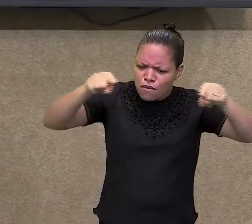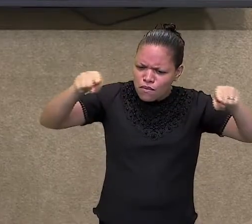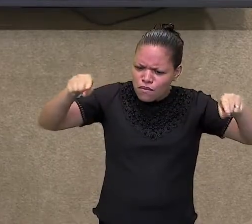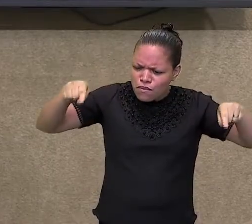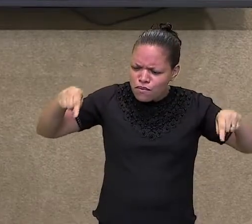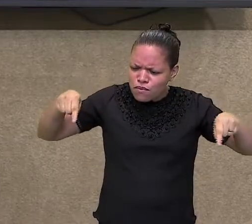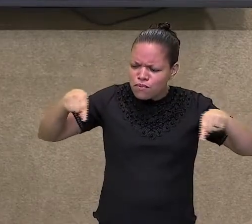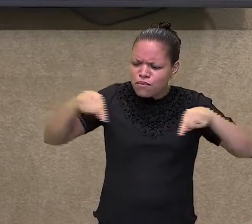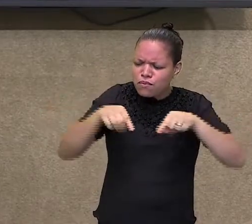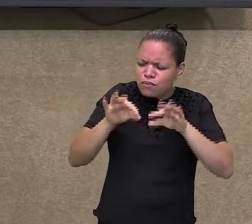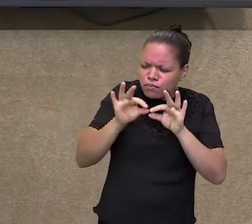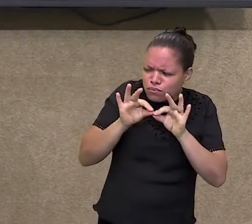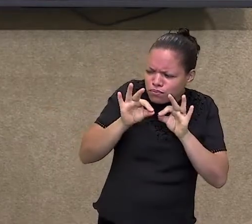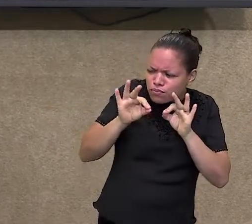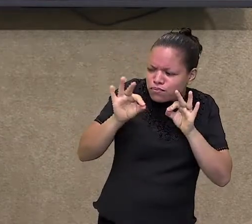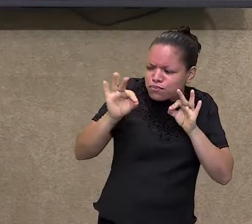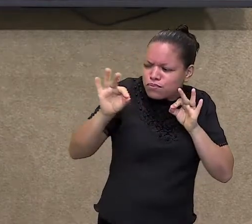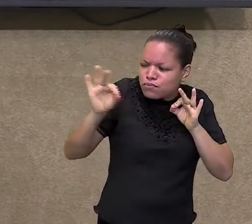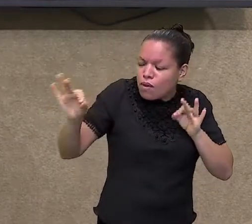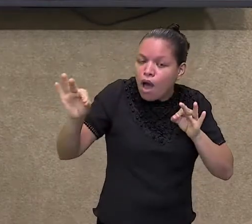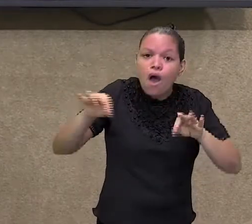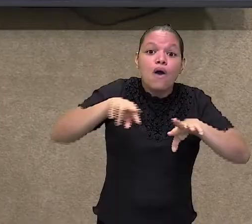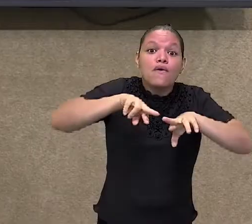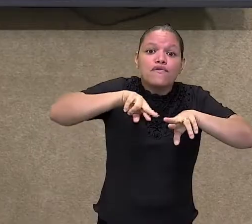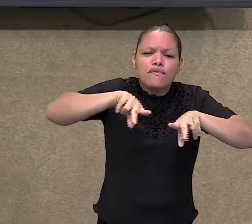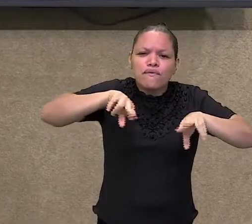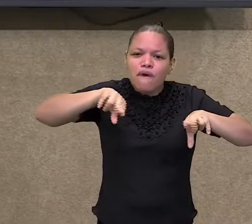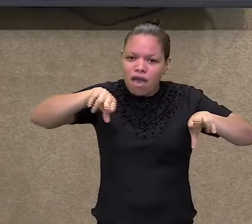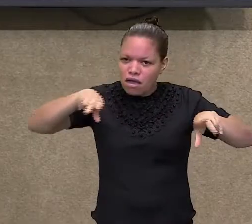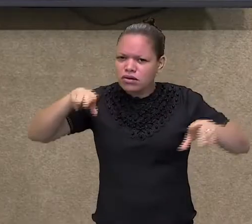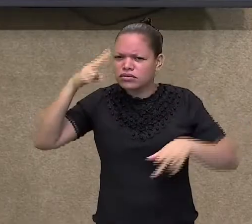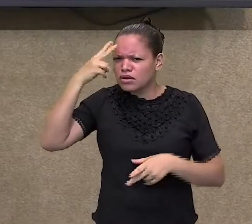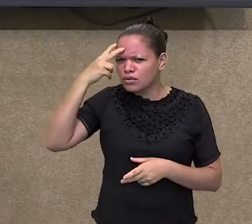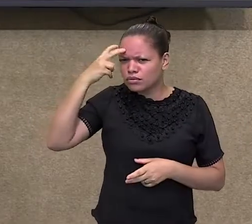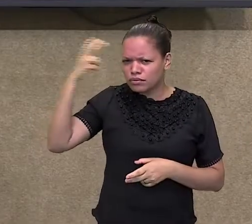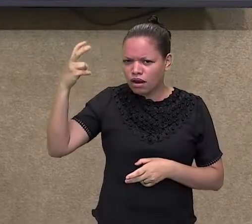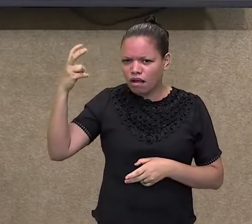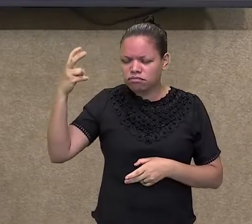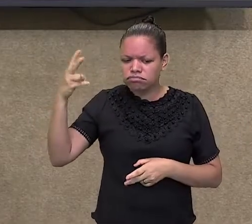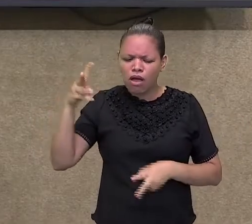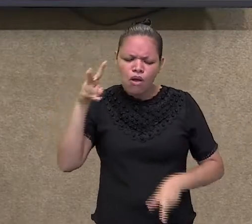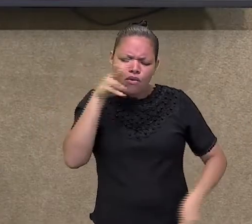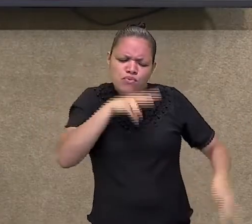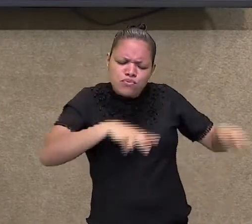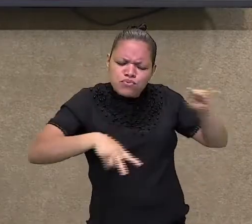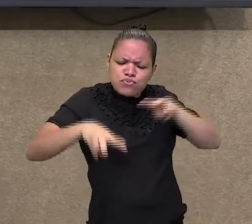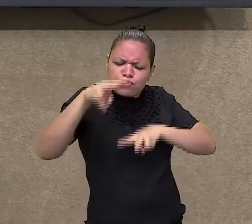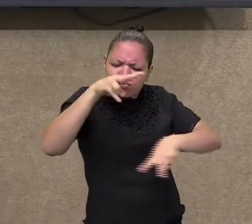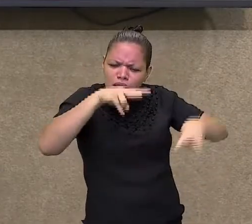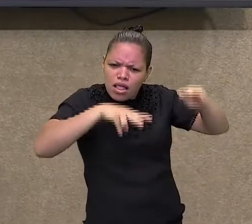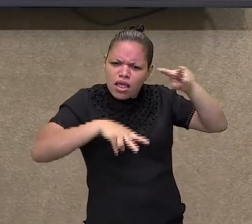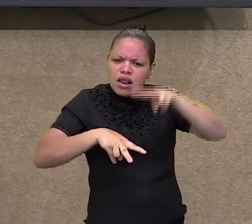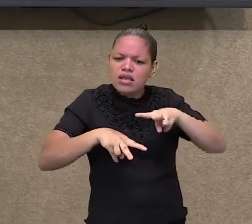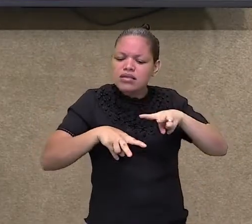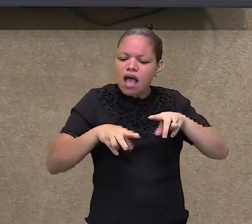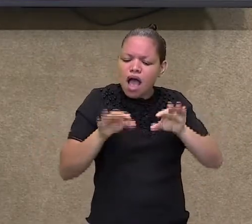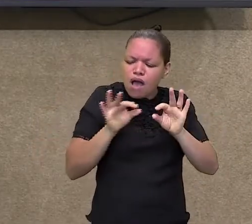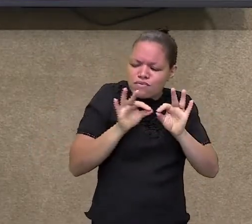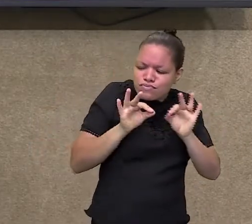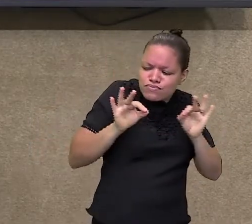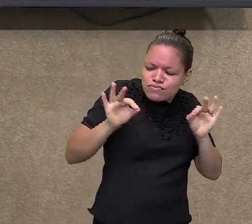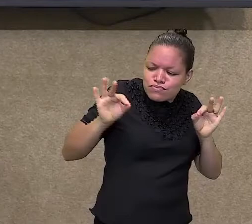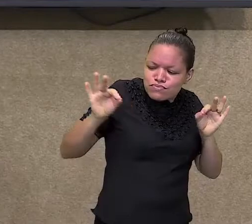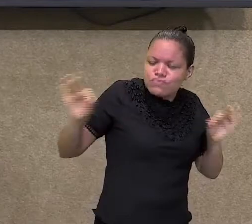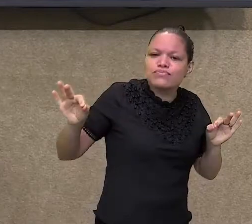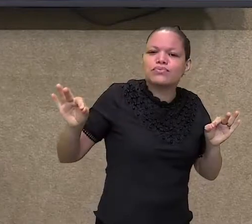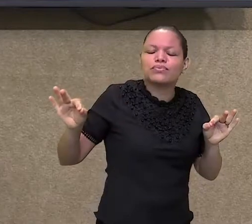as principais influências, do nosso território e crescimento e também as principais influências dentro